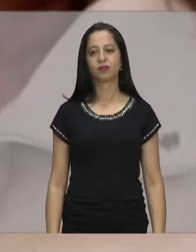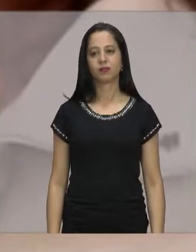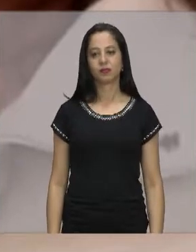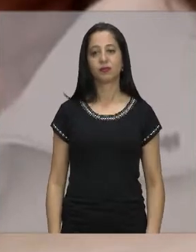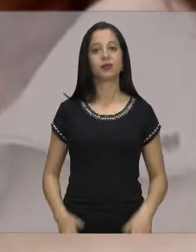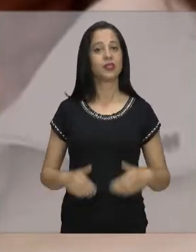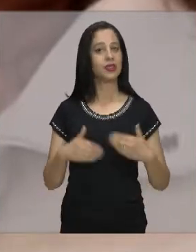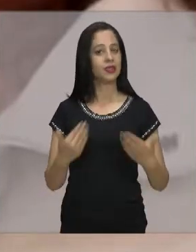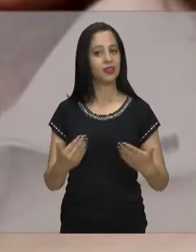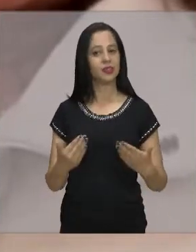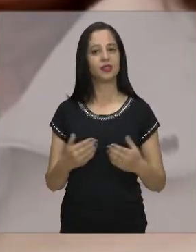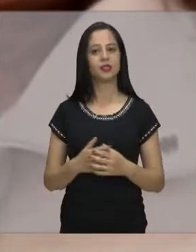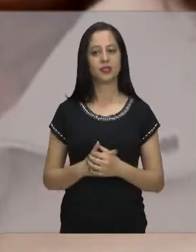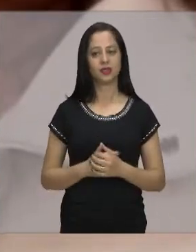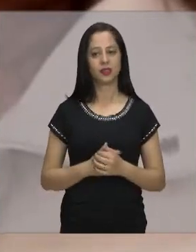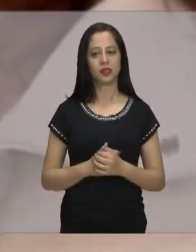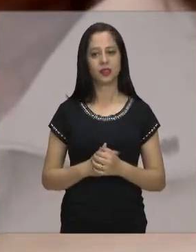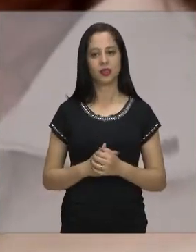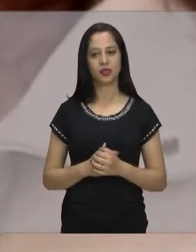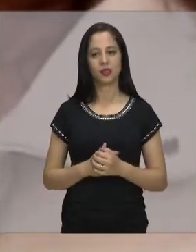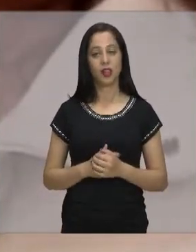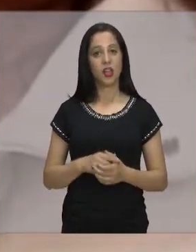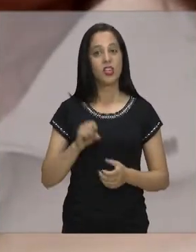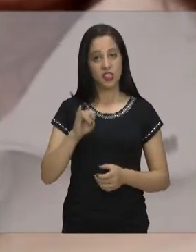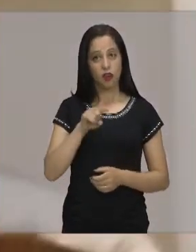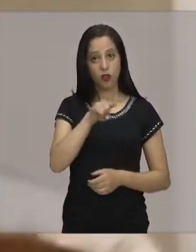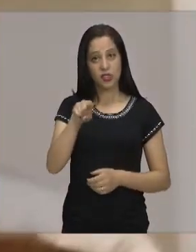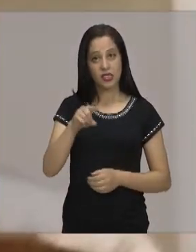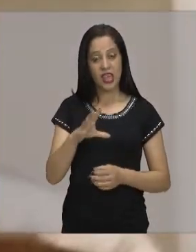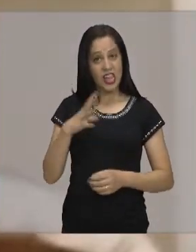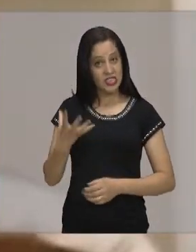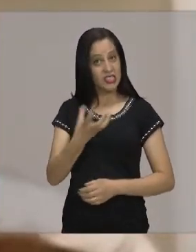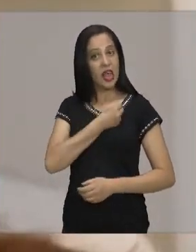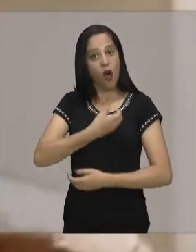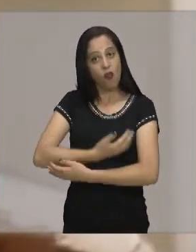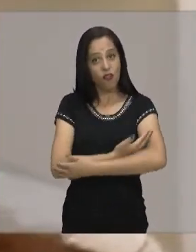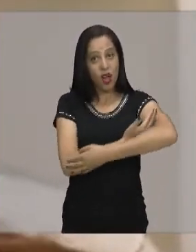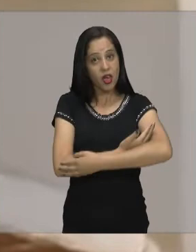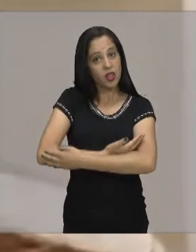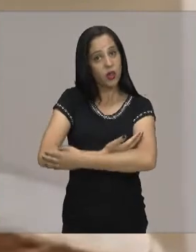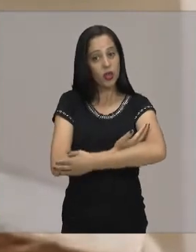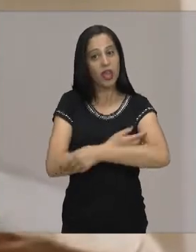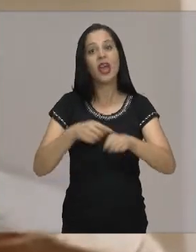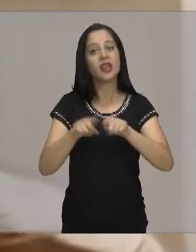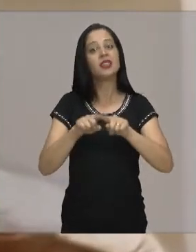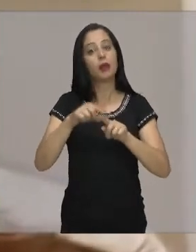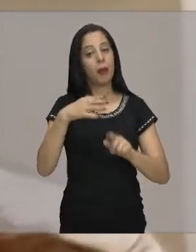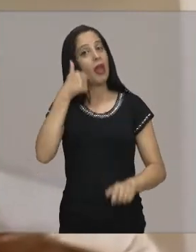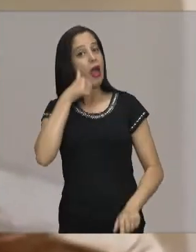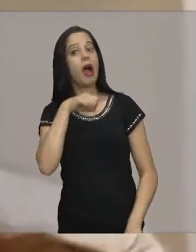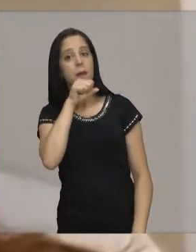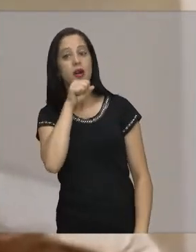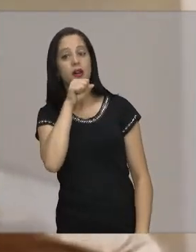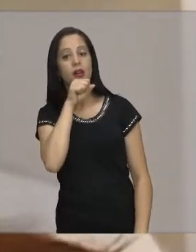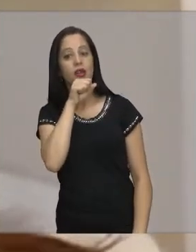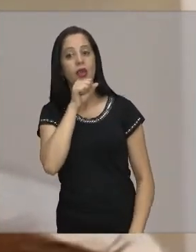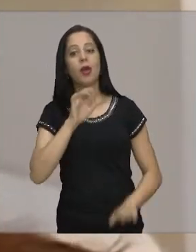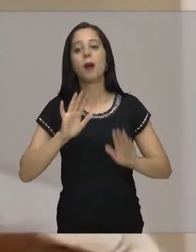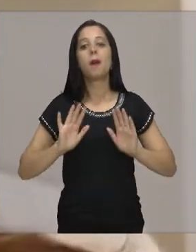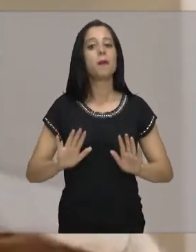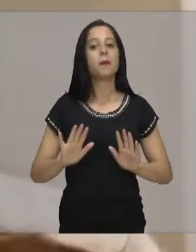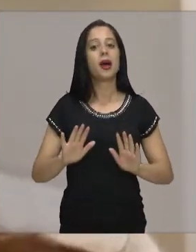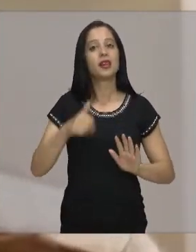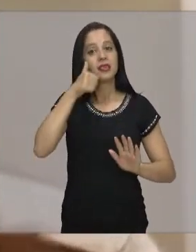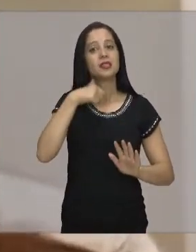Então, quando você salva o bebê, você está salvando o bebê e está salvando a mãe do bebê. Mas essa mãe do bebê, ela tem que